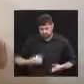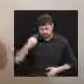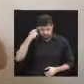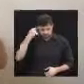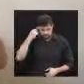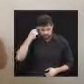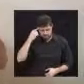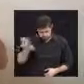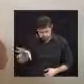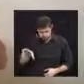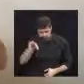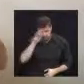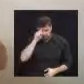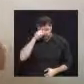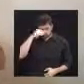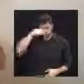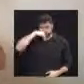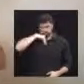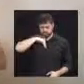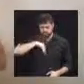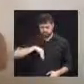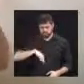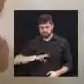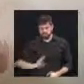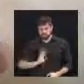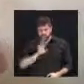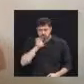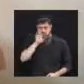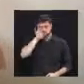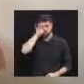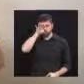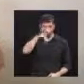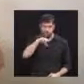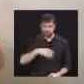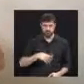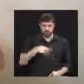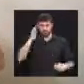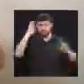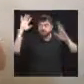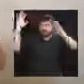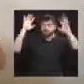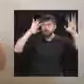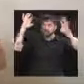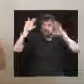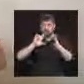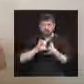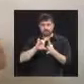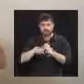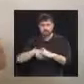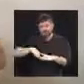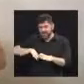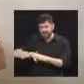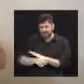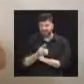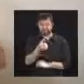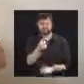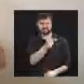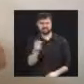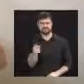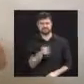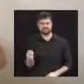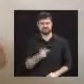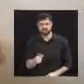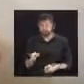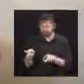ar entrando e o ar saindo. Ah, mas viram milhares de pensamentos. No início virá. 6 semanas depois, você vai descobrir uma